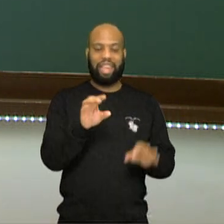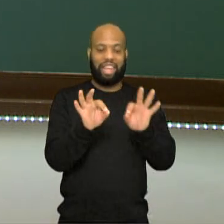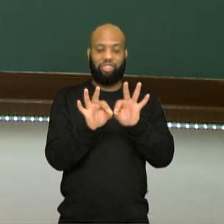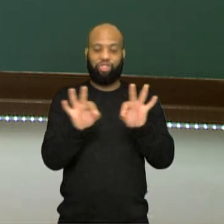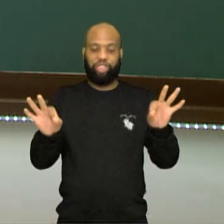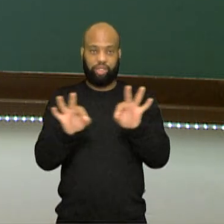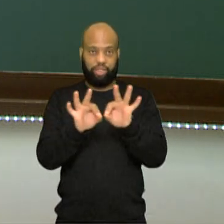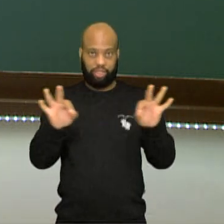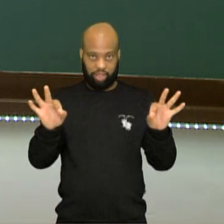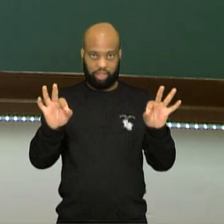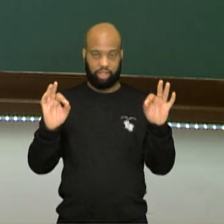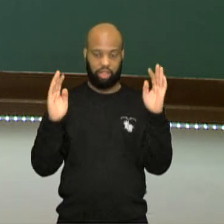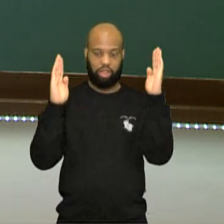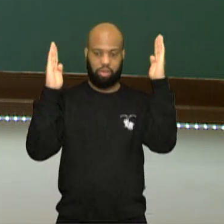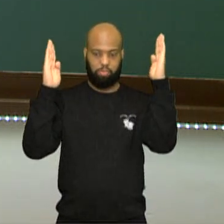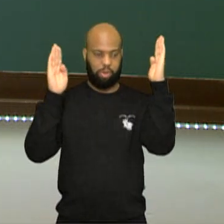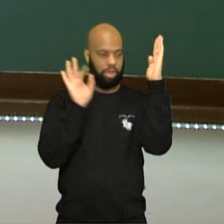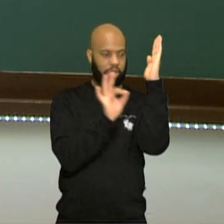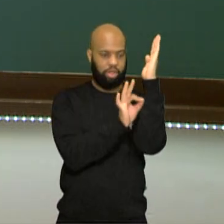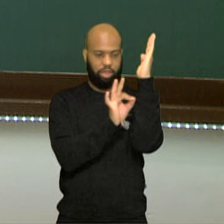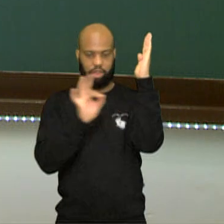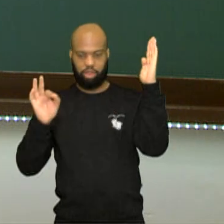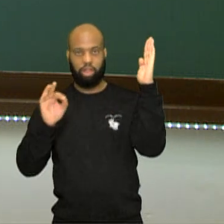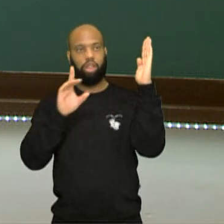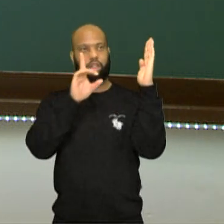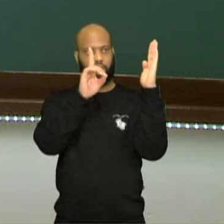placas. Então a capacitância vai depender